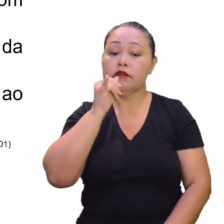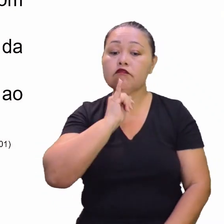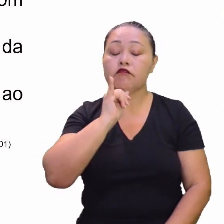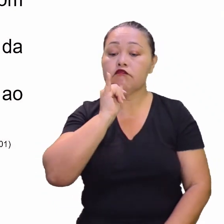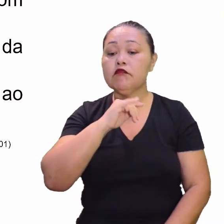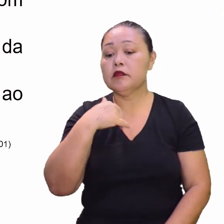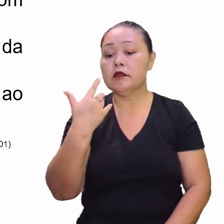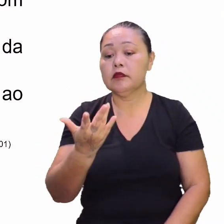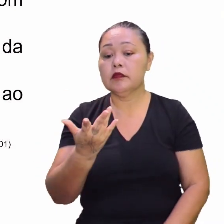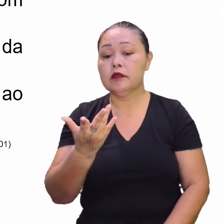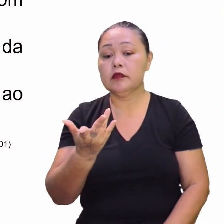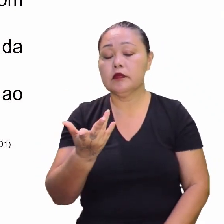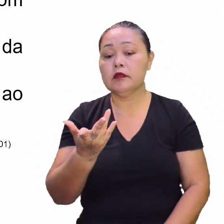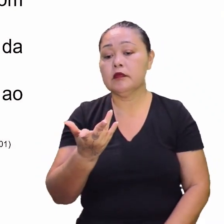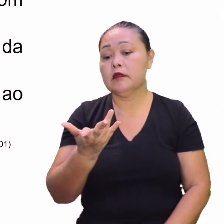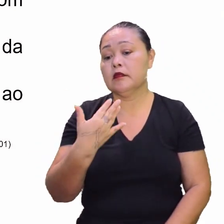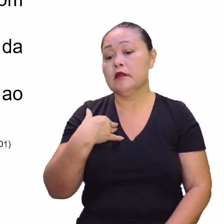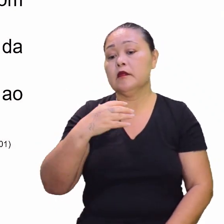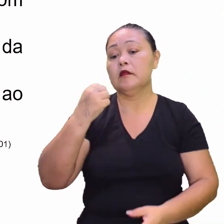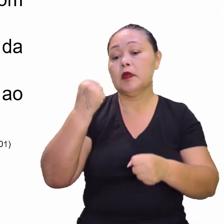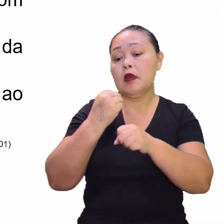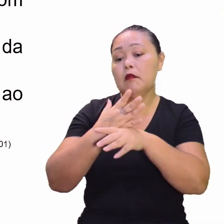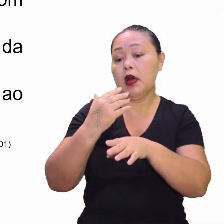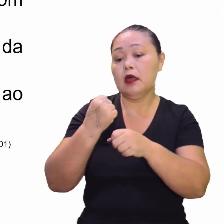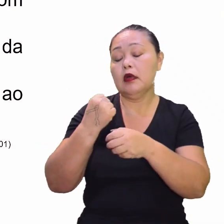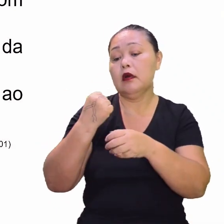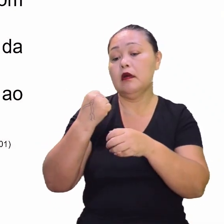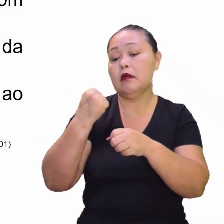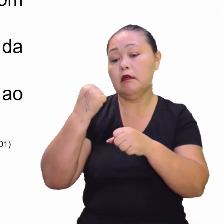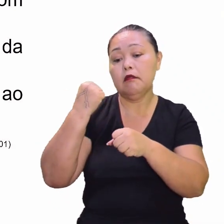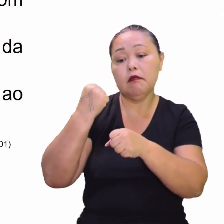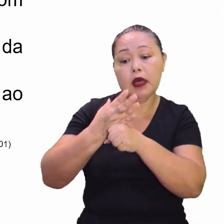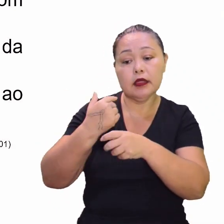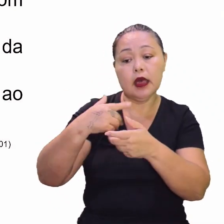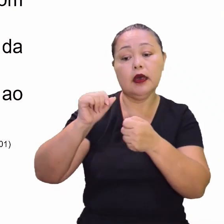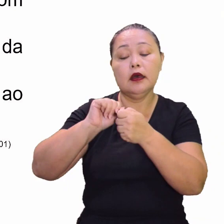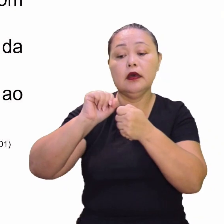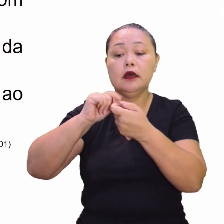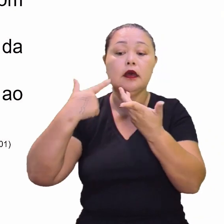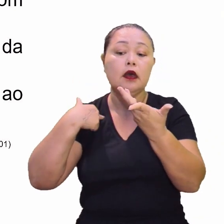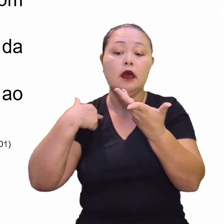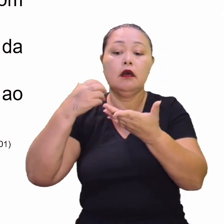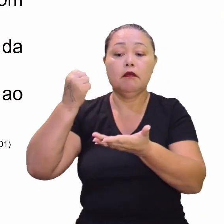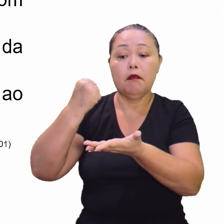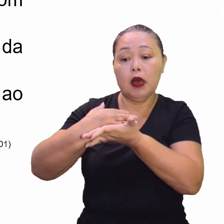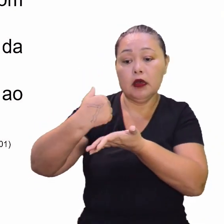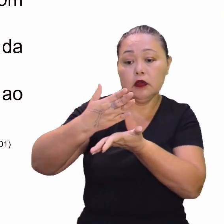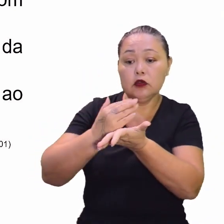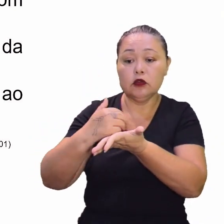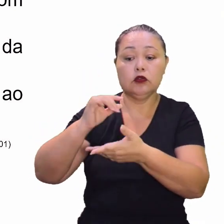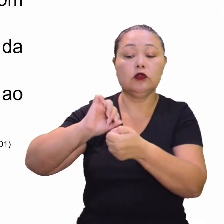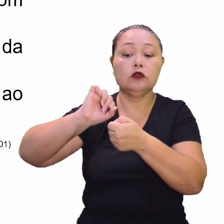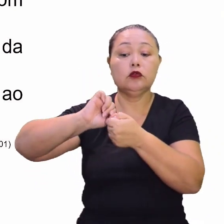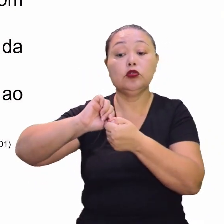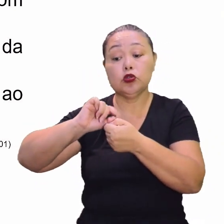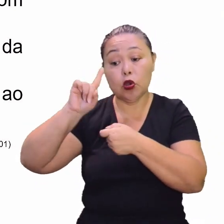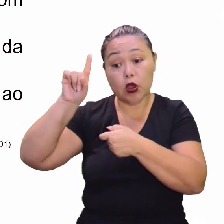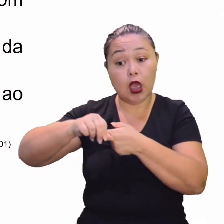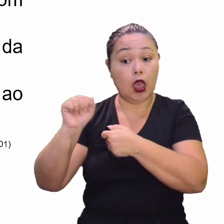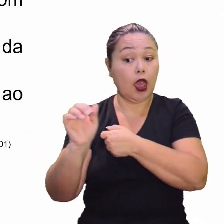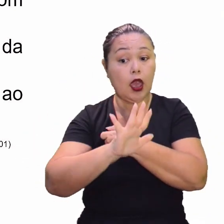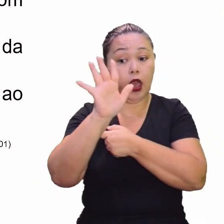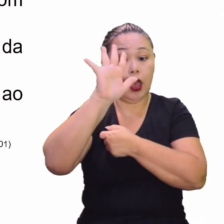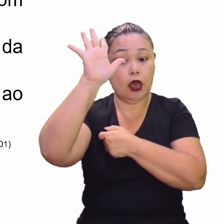exemplo, exportar batata, mandioca via aéreo, né? Porque é um transporte que é caro